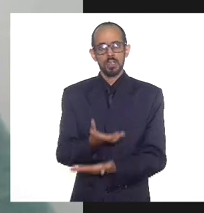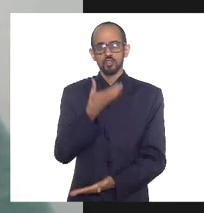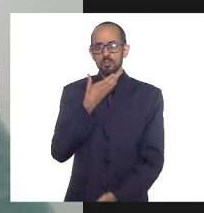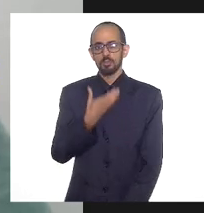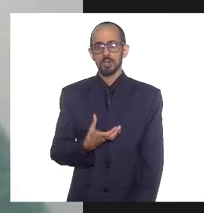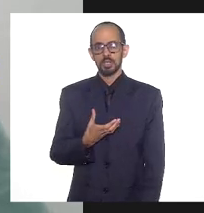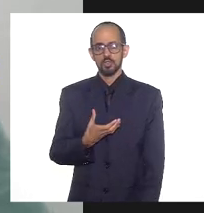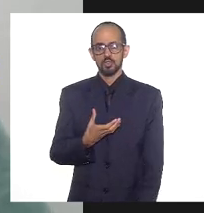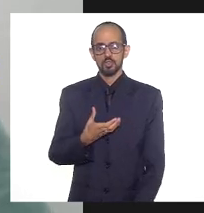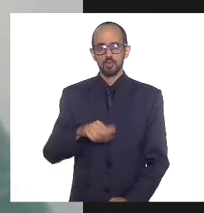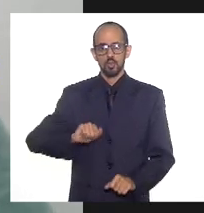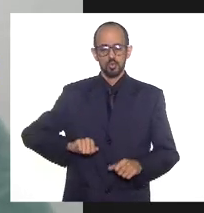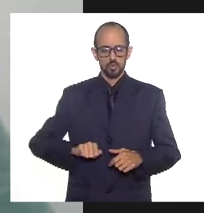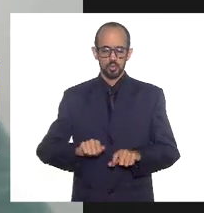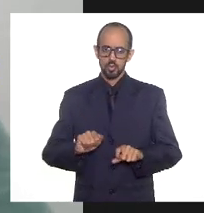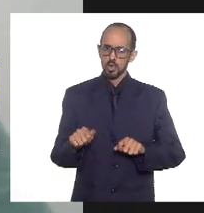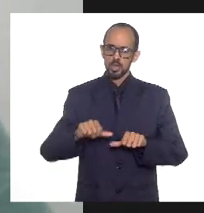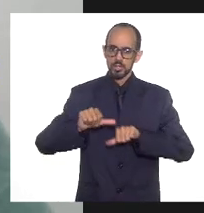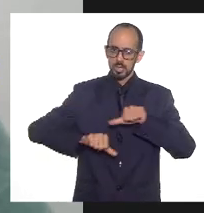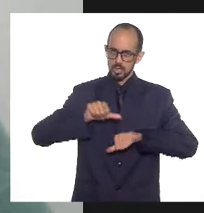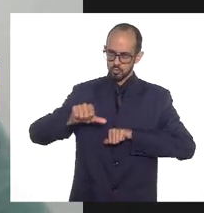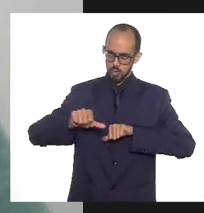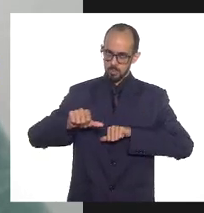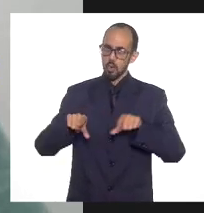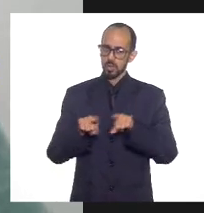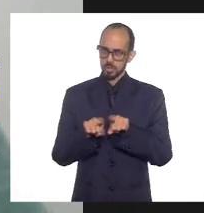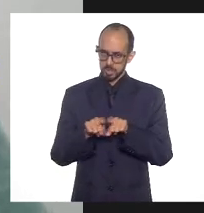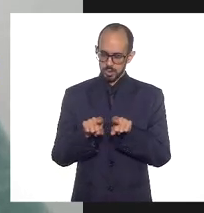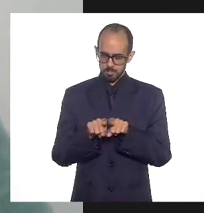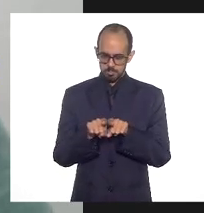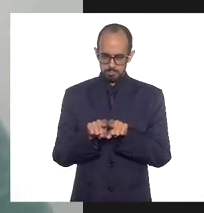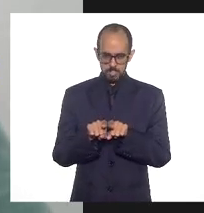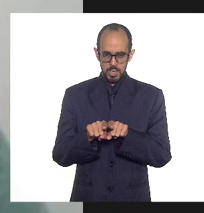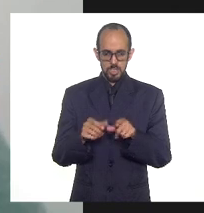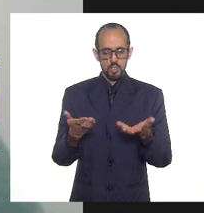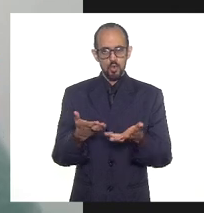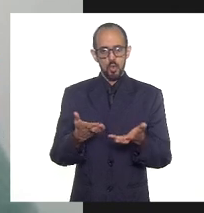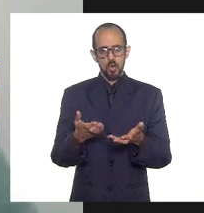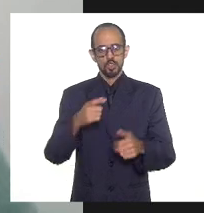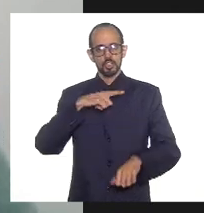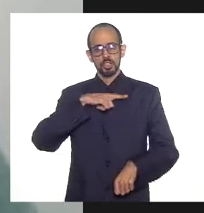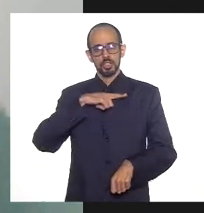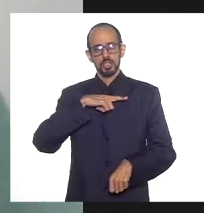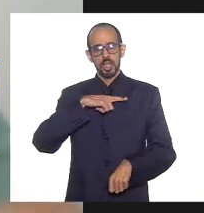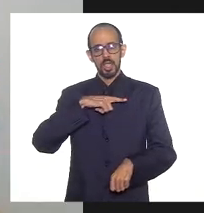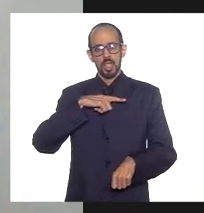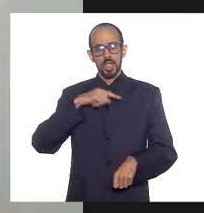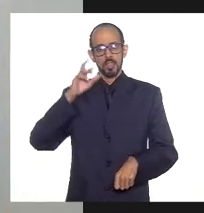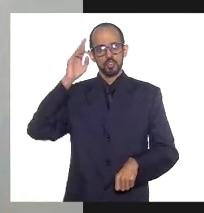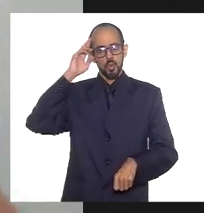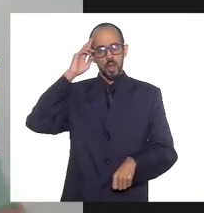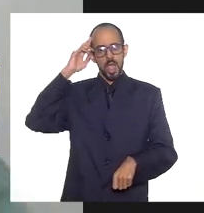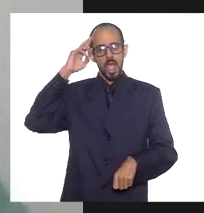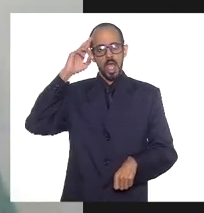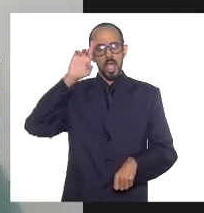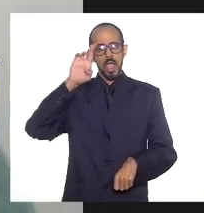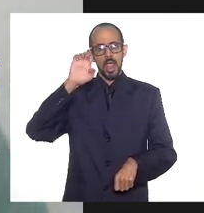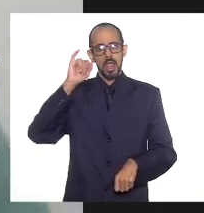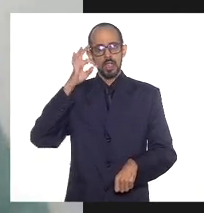II se transformou num instituto, hoje tendo aí seu reitor, atuando de forma